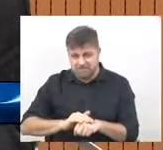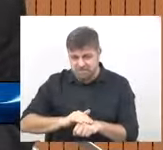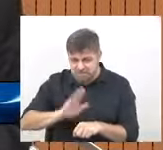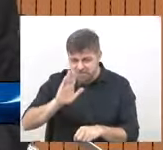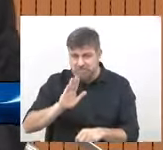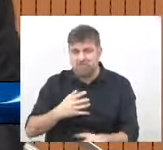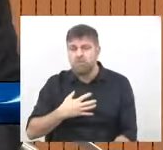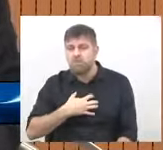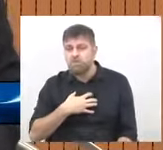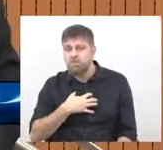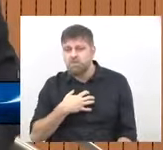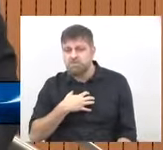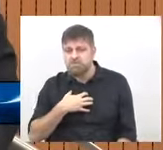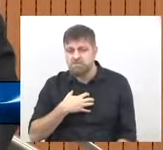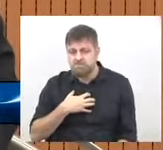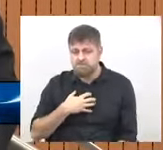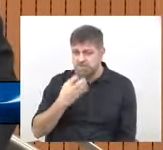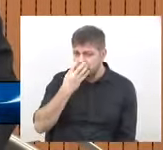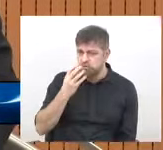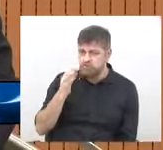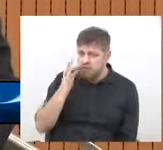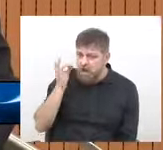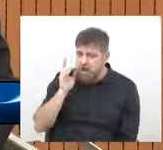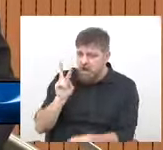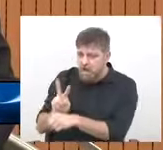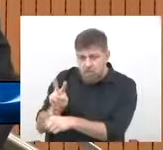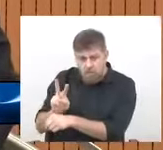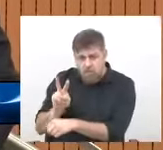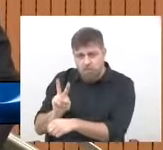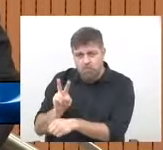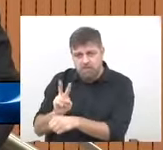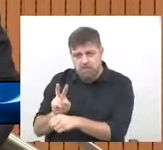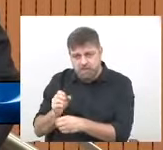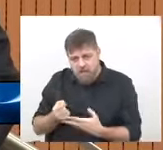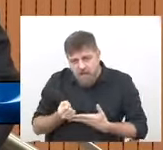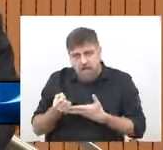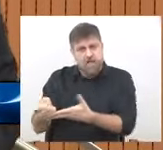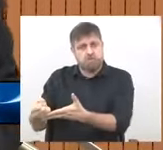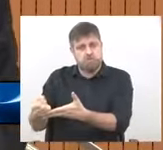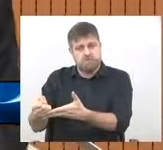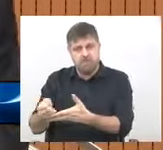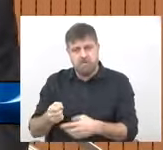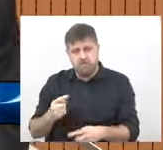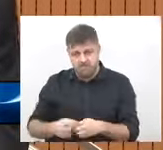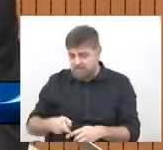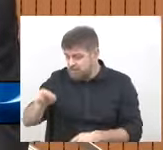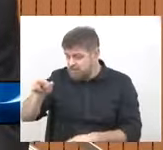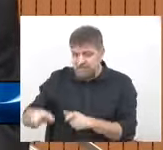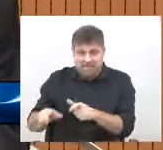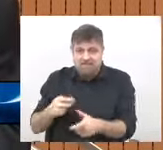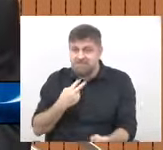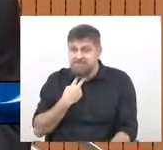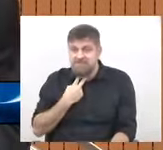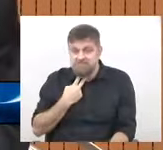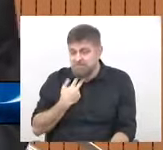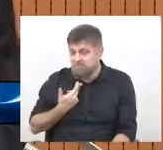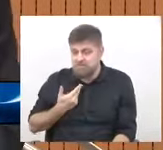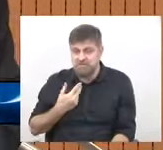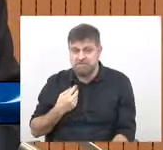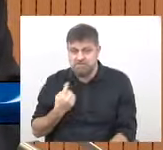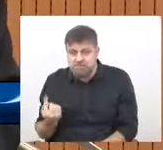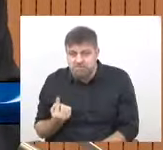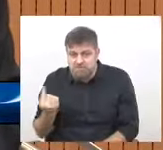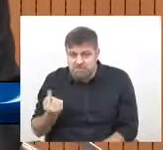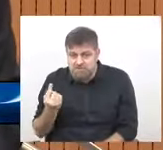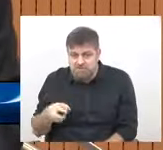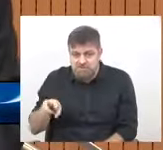uma forma de defesa aos animais, uma forma de defesa àqueles que não têm voz e não têm condições de se